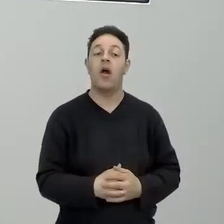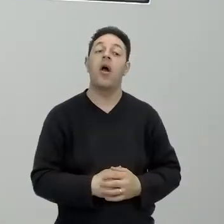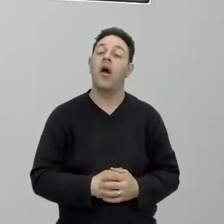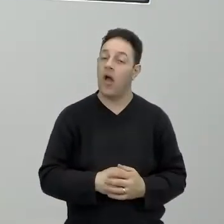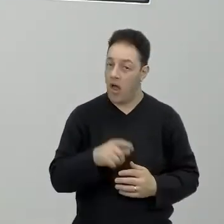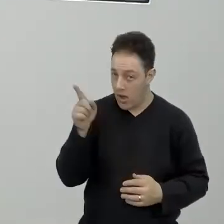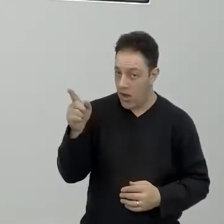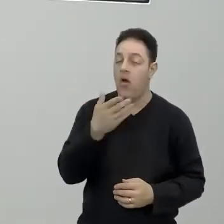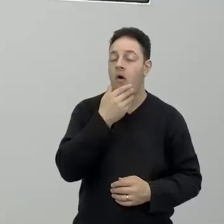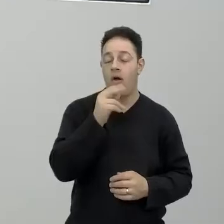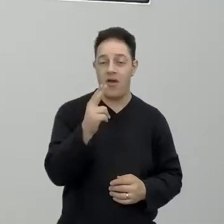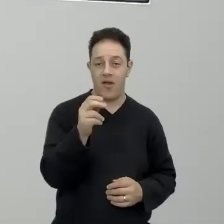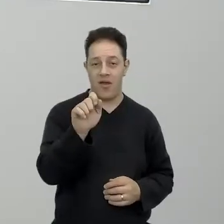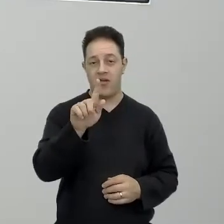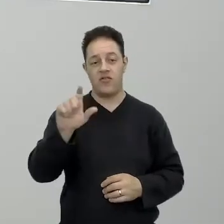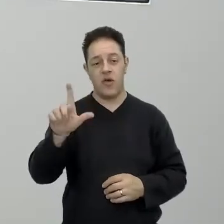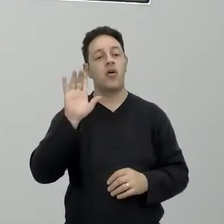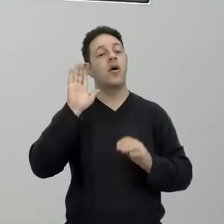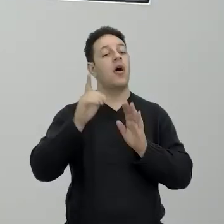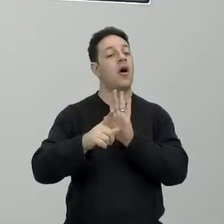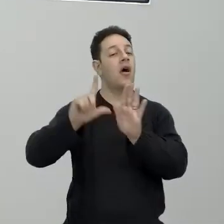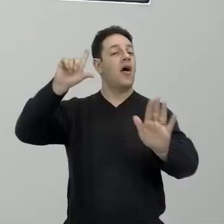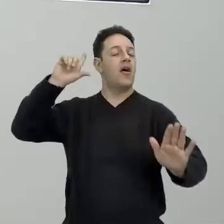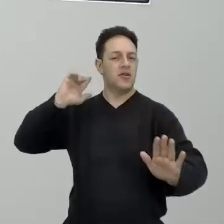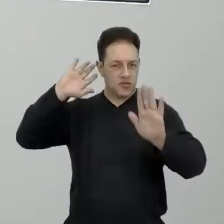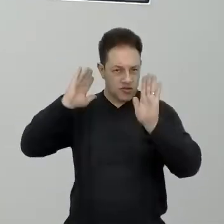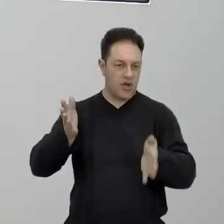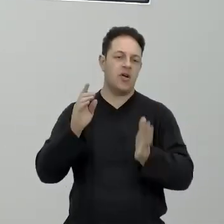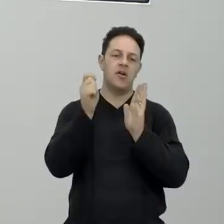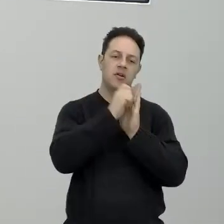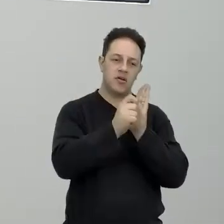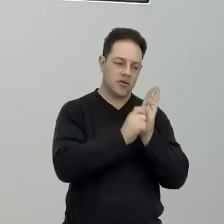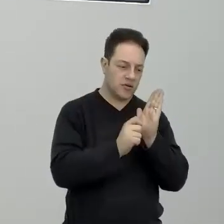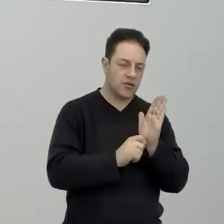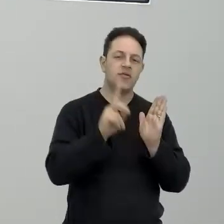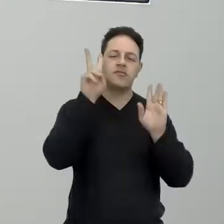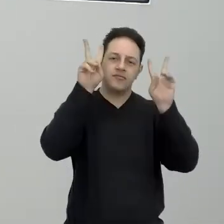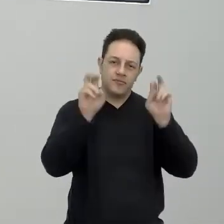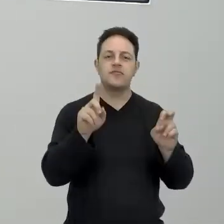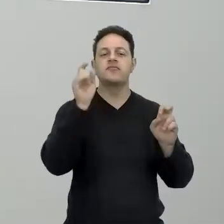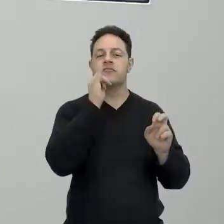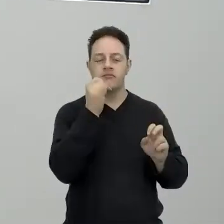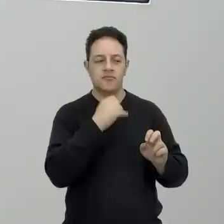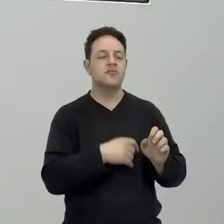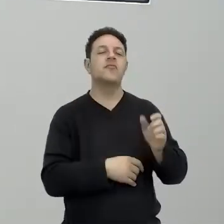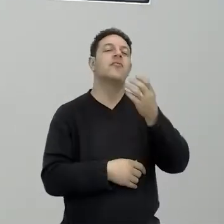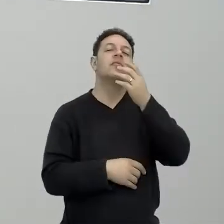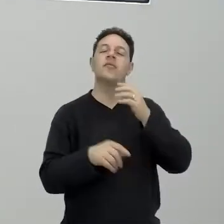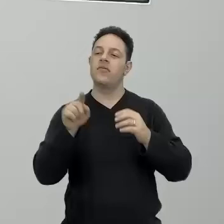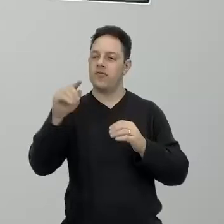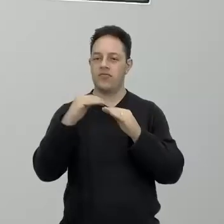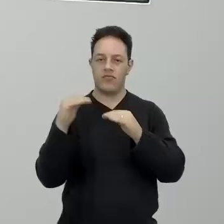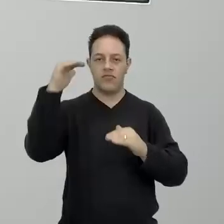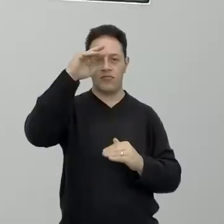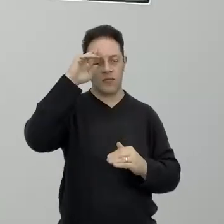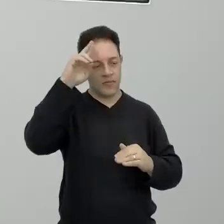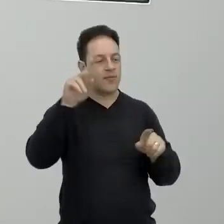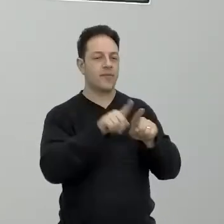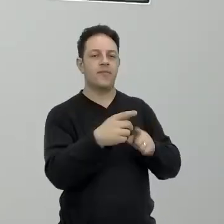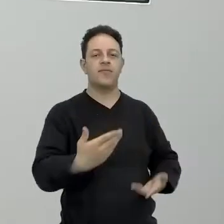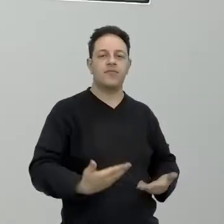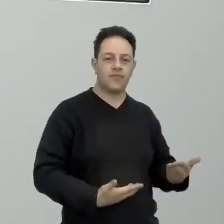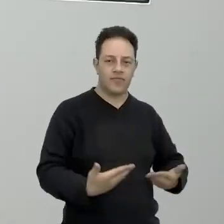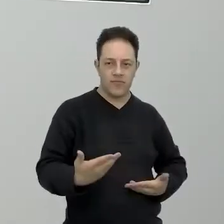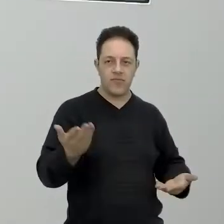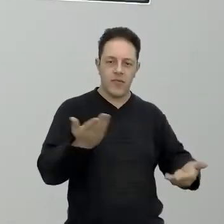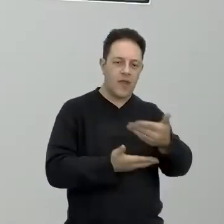já escreveu isso, ele já pensou essas coisas a respeito da relação entre senhor e escravo, mas ao mesmo tempo ele